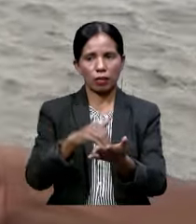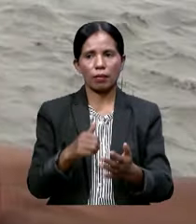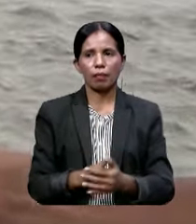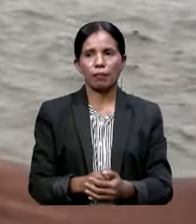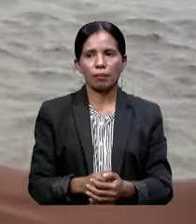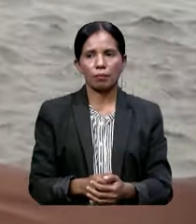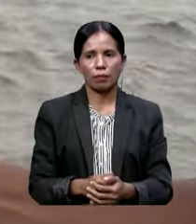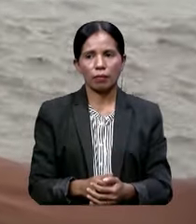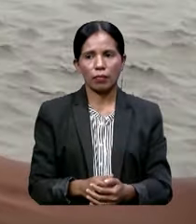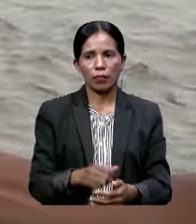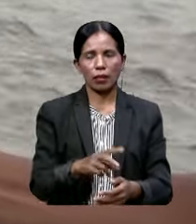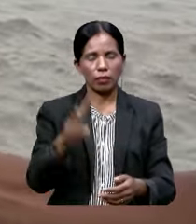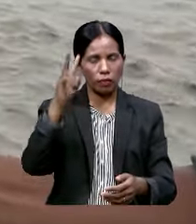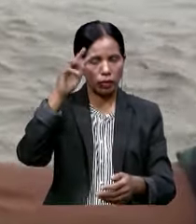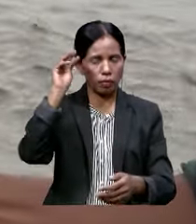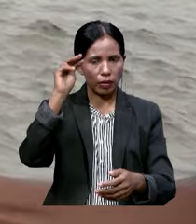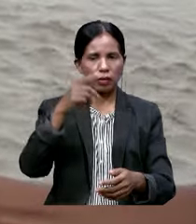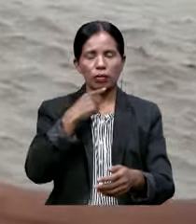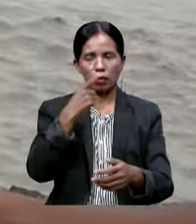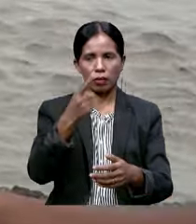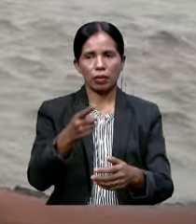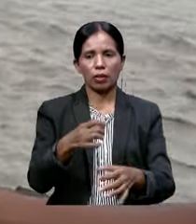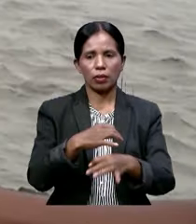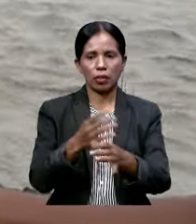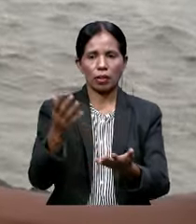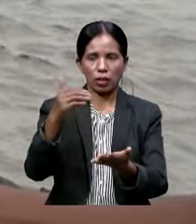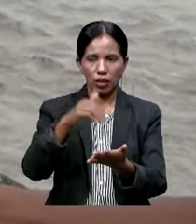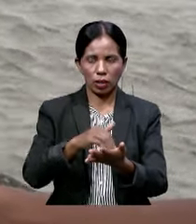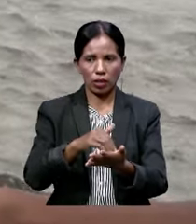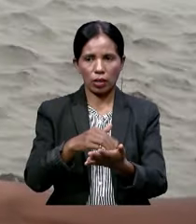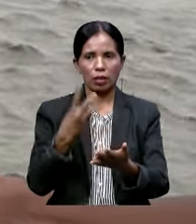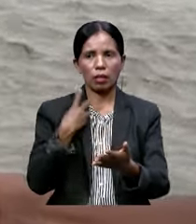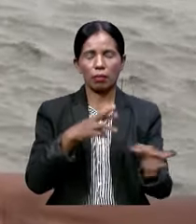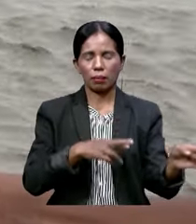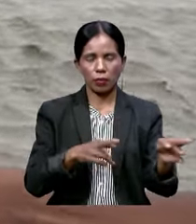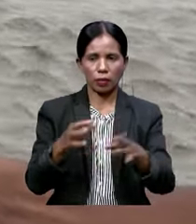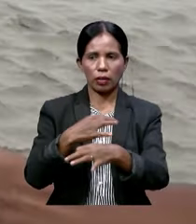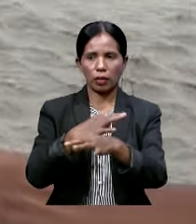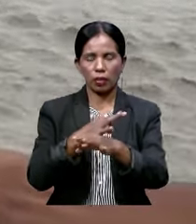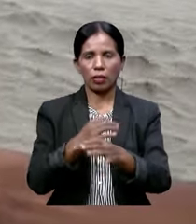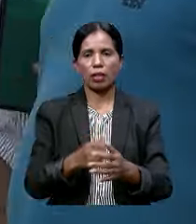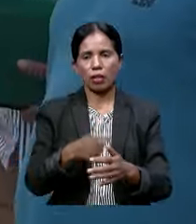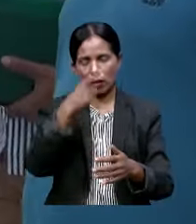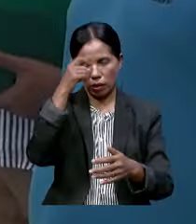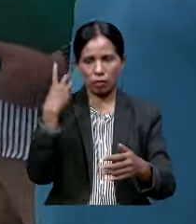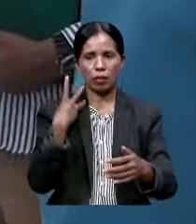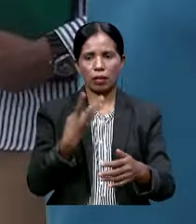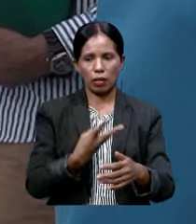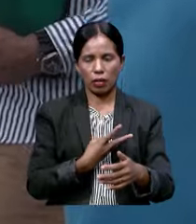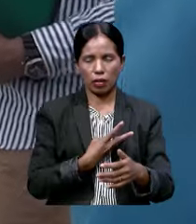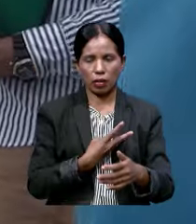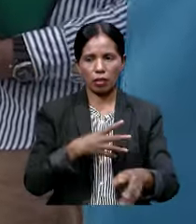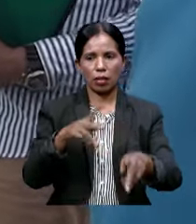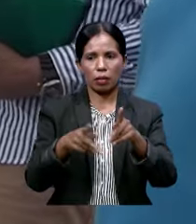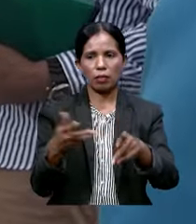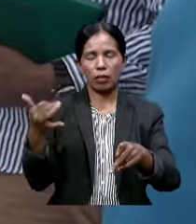Agradecer ao vice-ministro até ter a tua dia fila fali bele, tenemos a mim pronto a tua dia. Tamo a mim, ne pessoal ser nebe